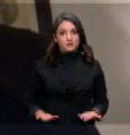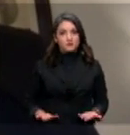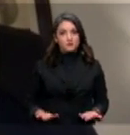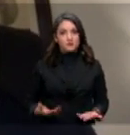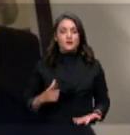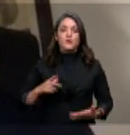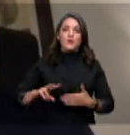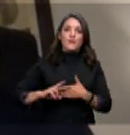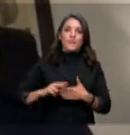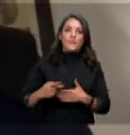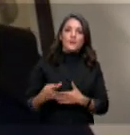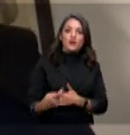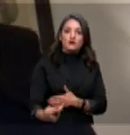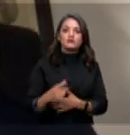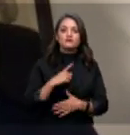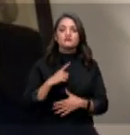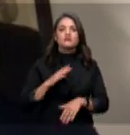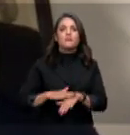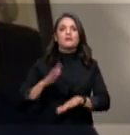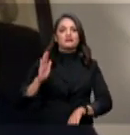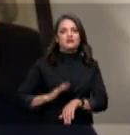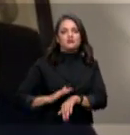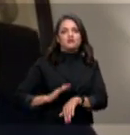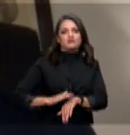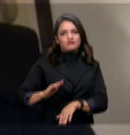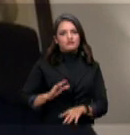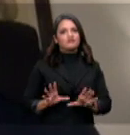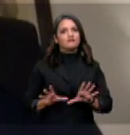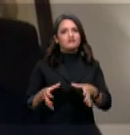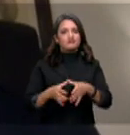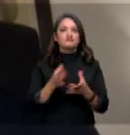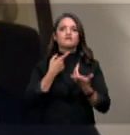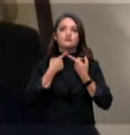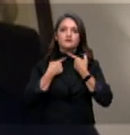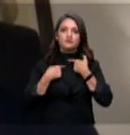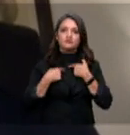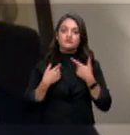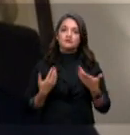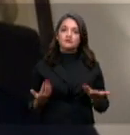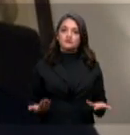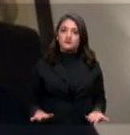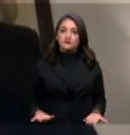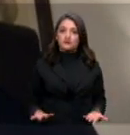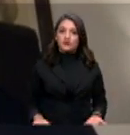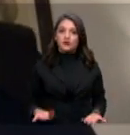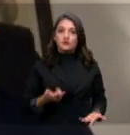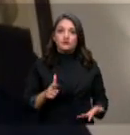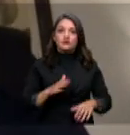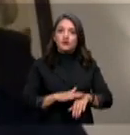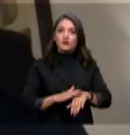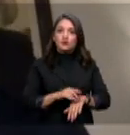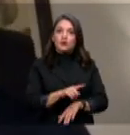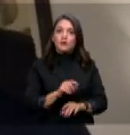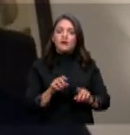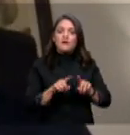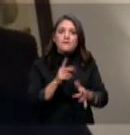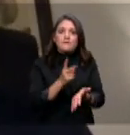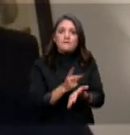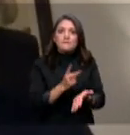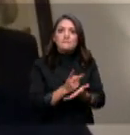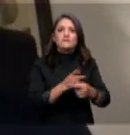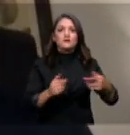o reconhecimento de uma maior autonomia coletiva da vontade, não se encontrando tal autonomia sujeita aos